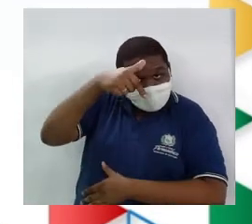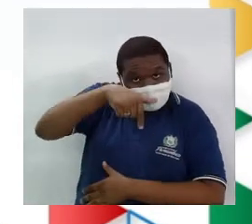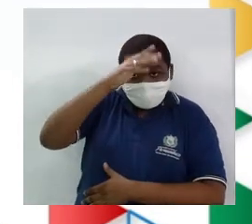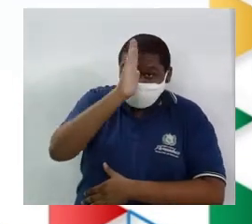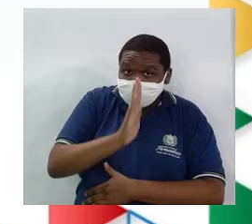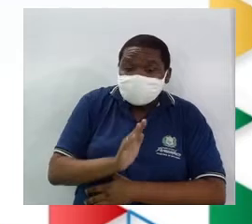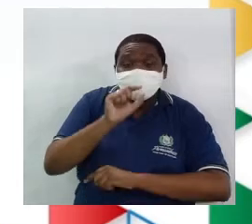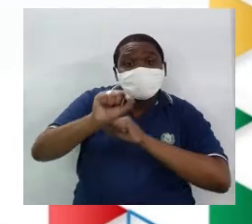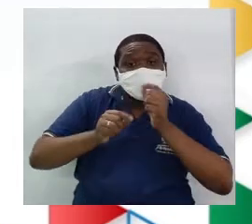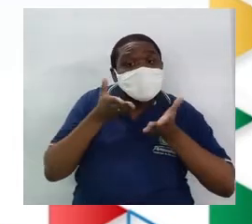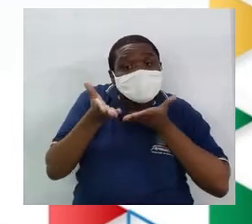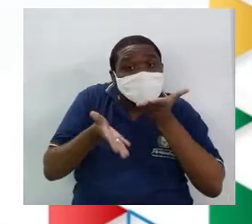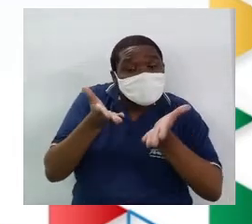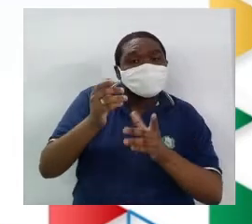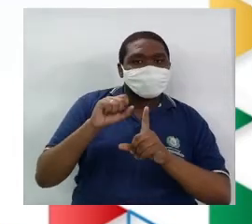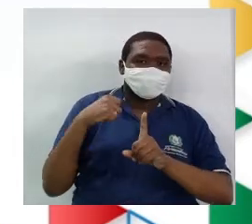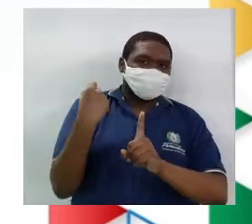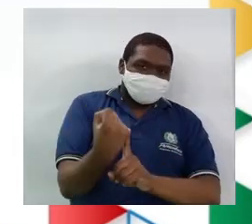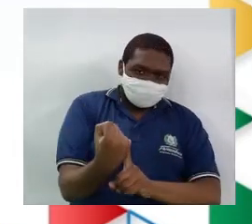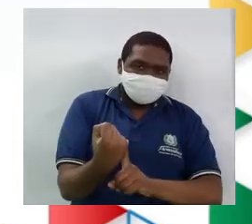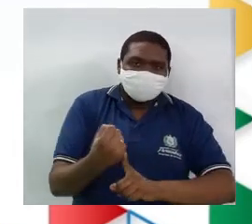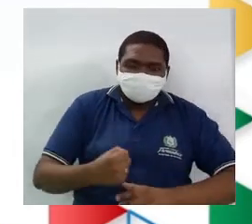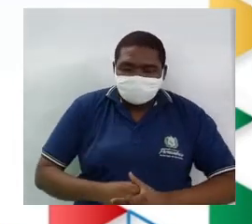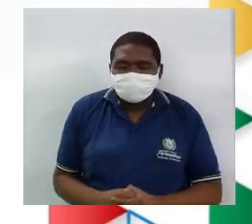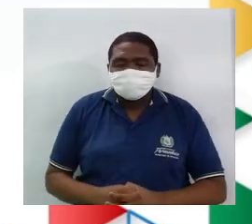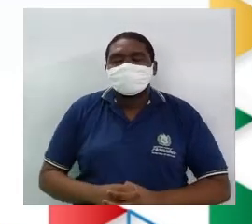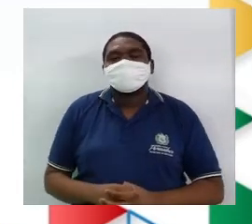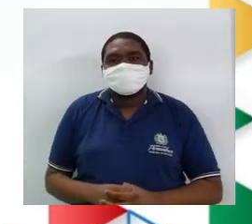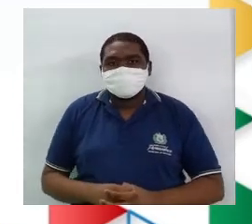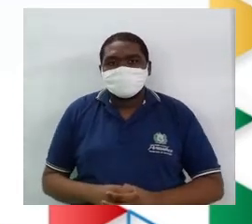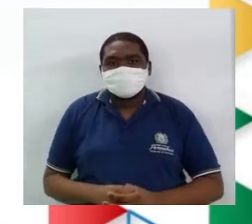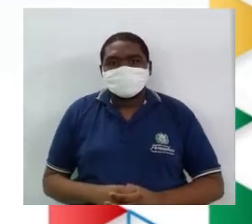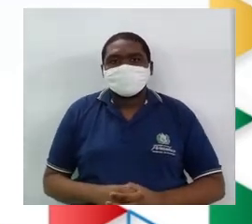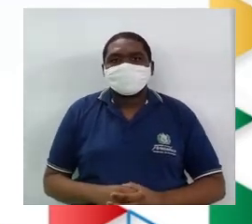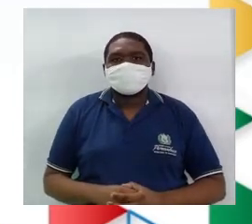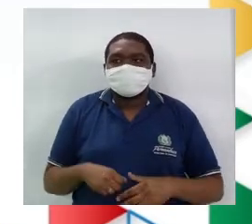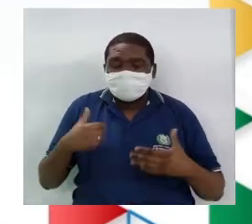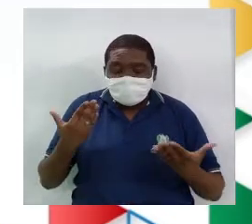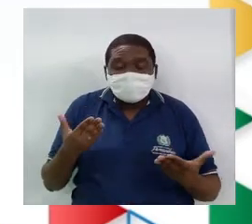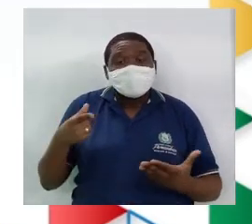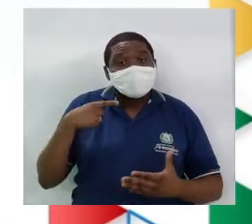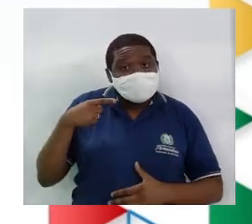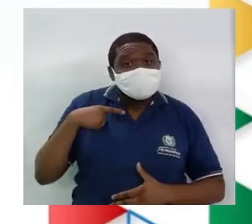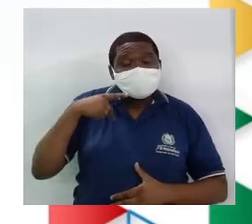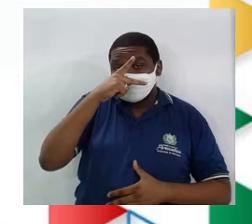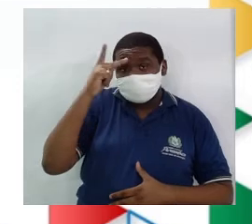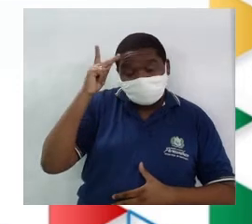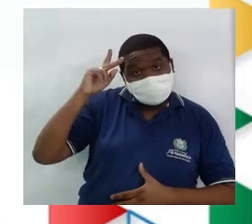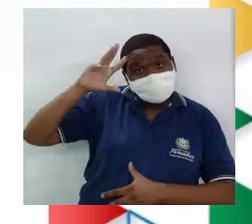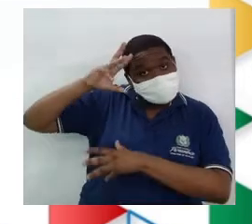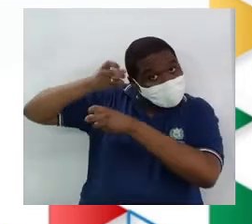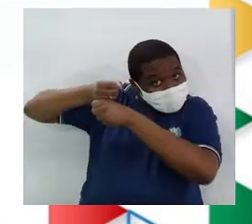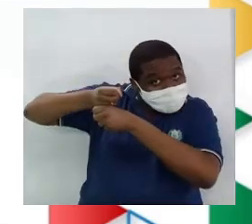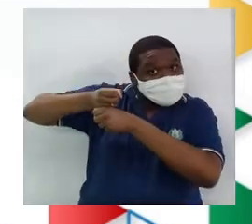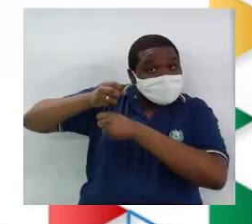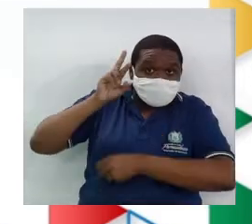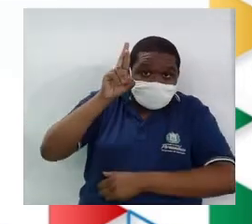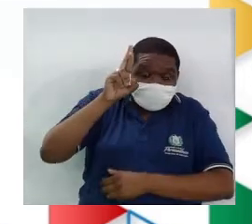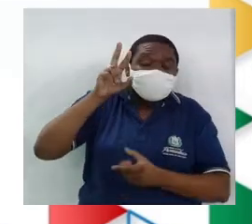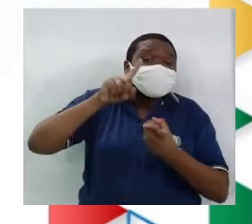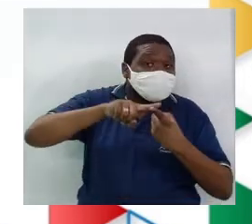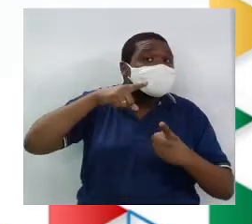de assistência social. Olha aí, assistência social. Os seus dirigentes também mantêm